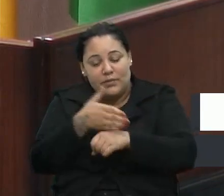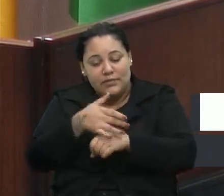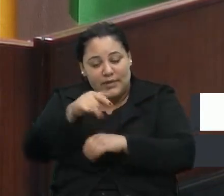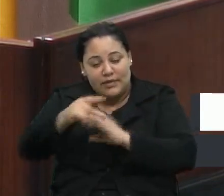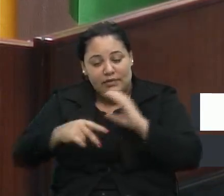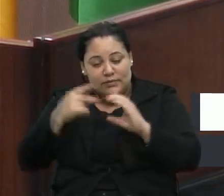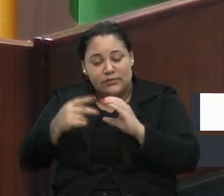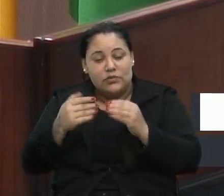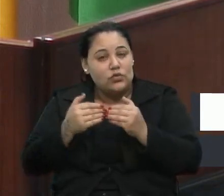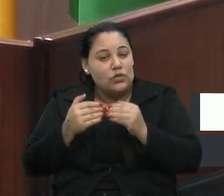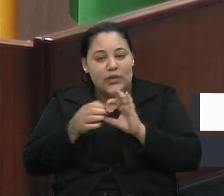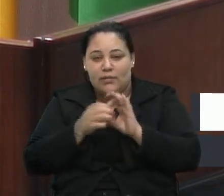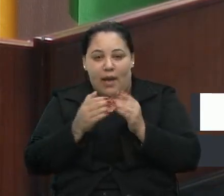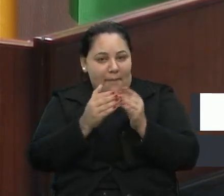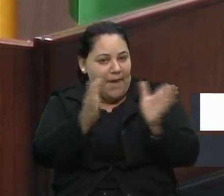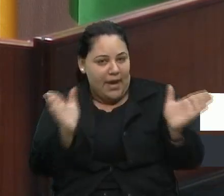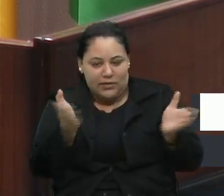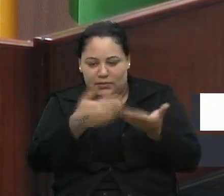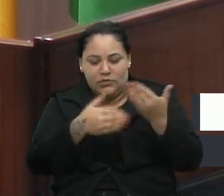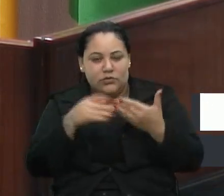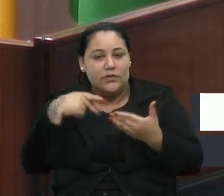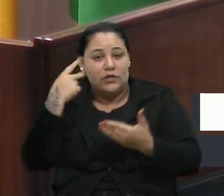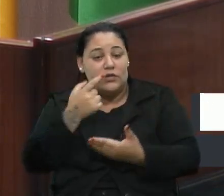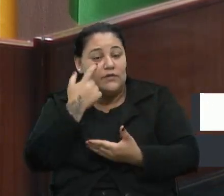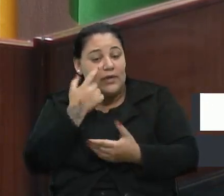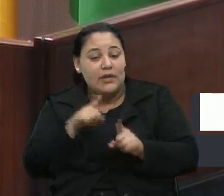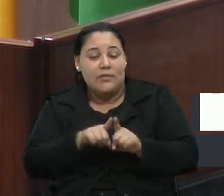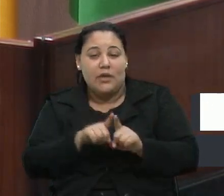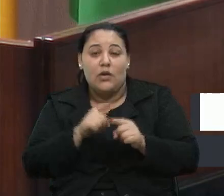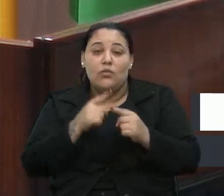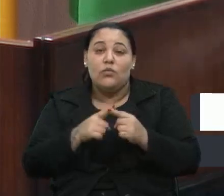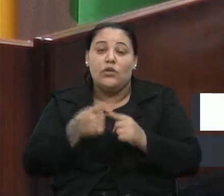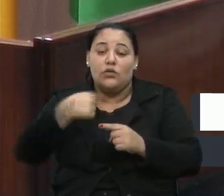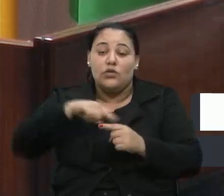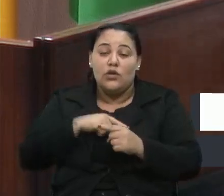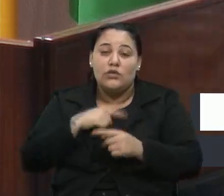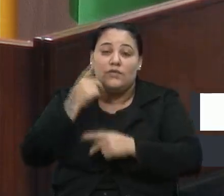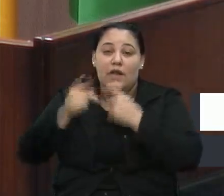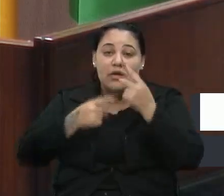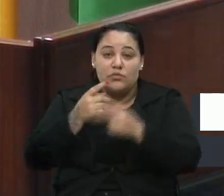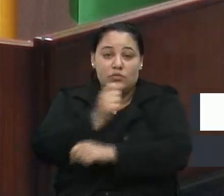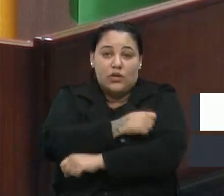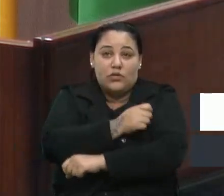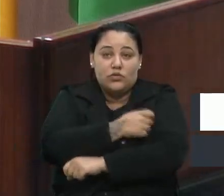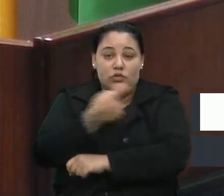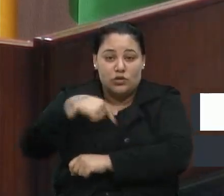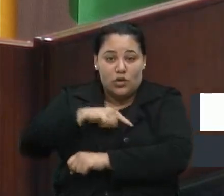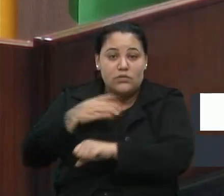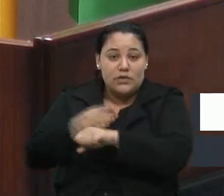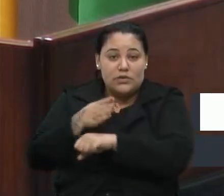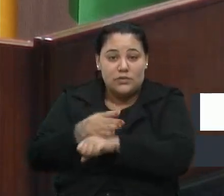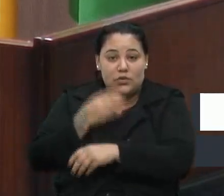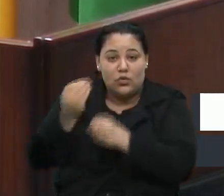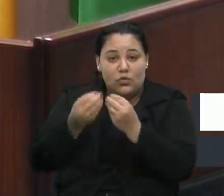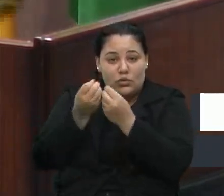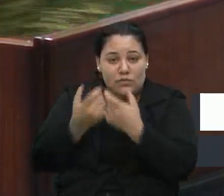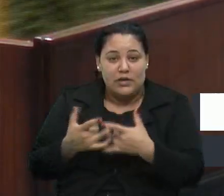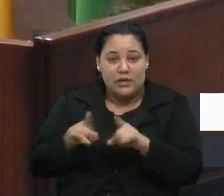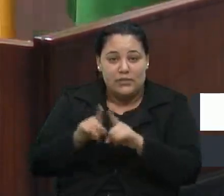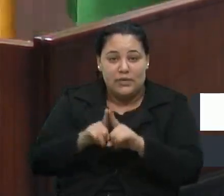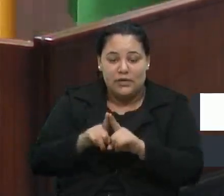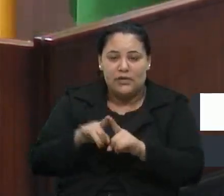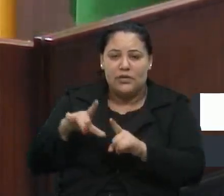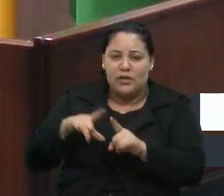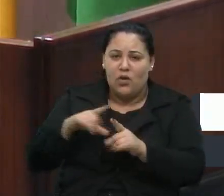à disposição de todos os colegas vereadores porque o que nós comentamos com eles e a gente participando né como eu já falei são meses de